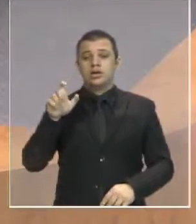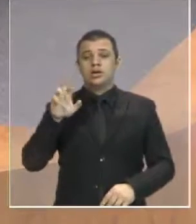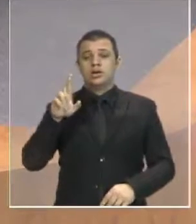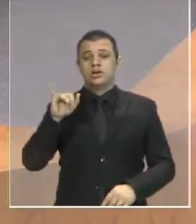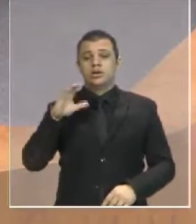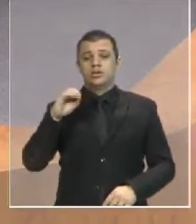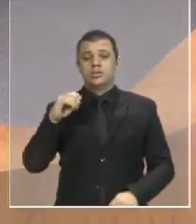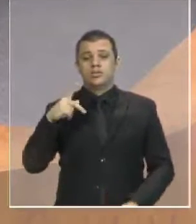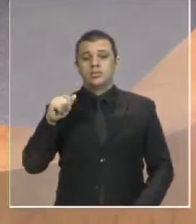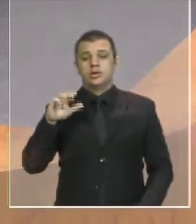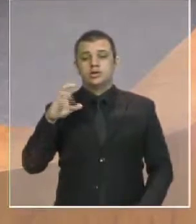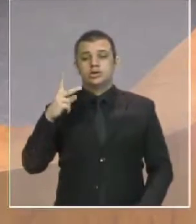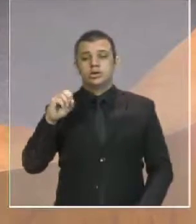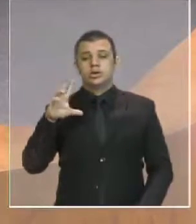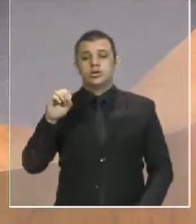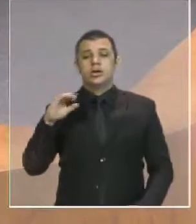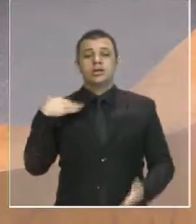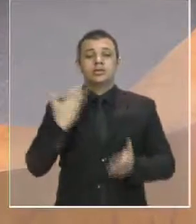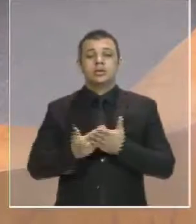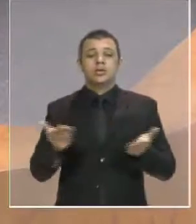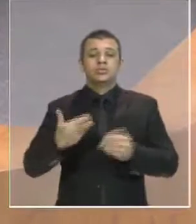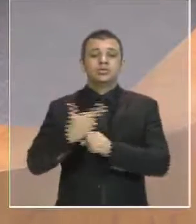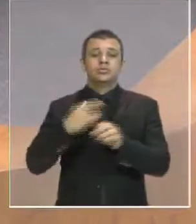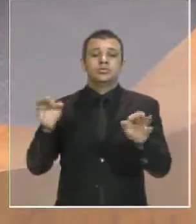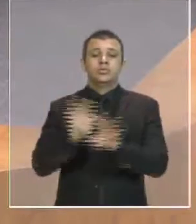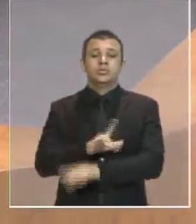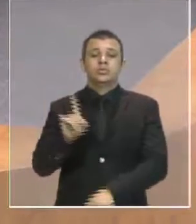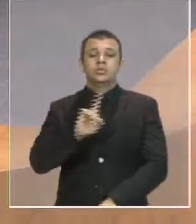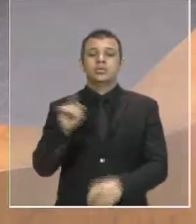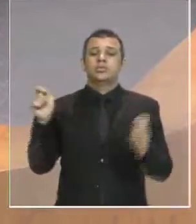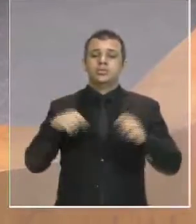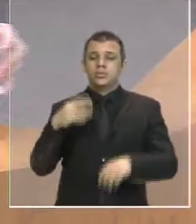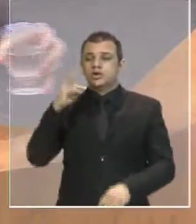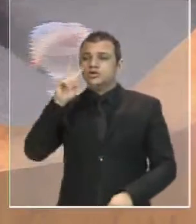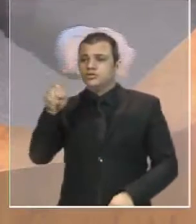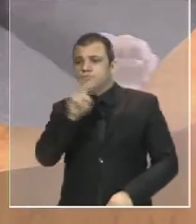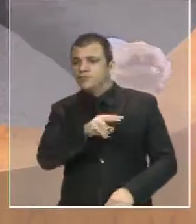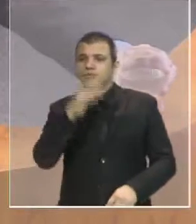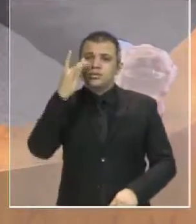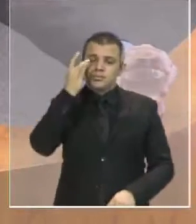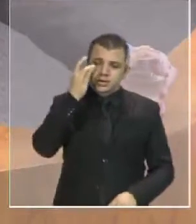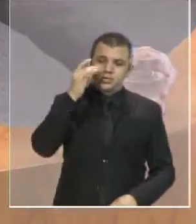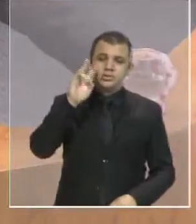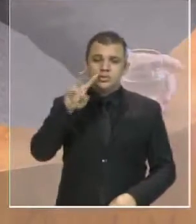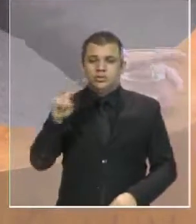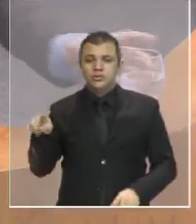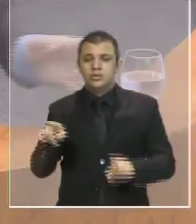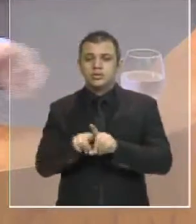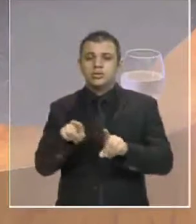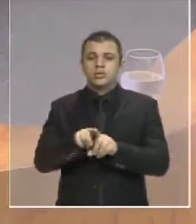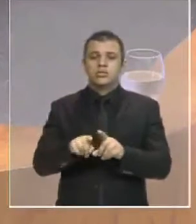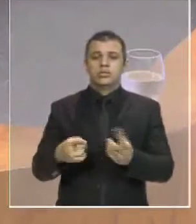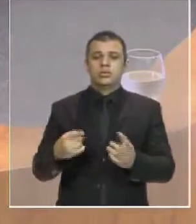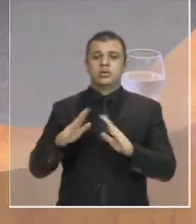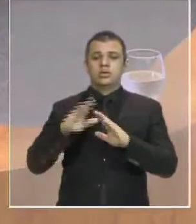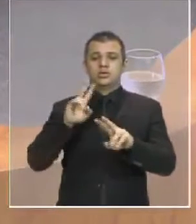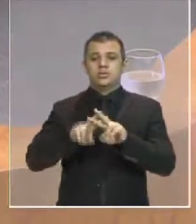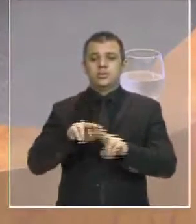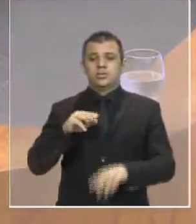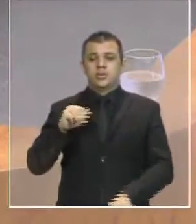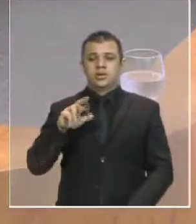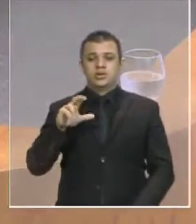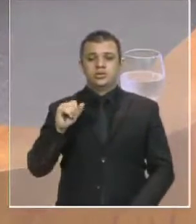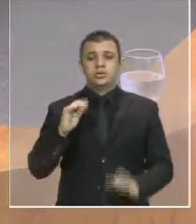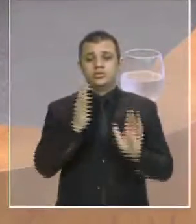de fiscalizar em loco, de constatar várias irregularidades na construção do presídio lá do Maracujá, mas fugiu.